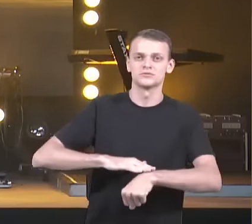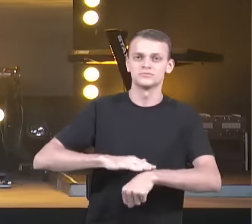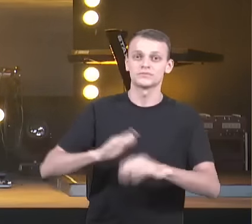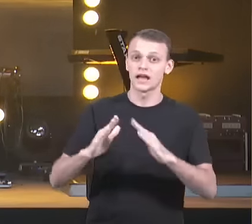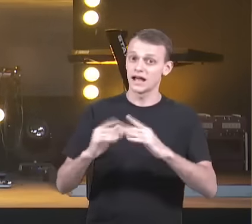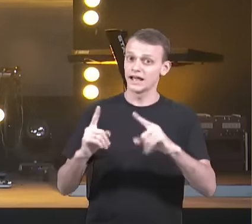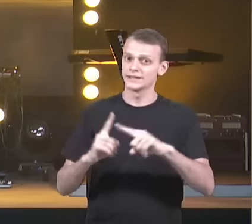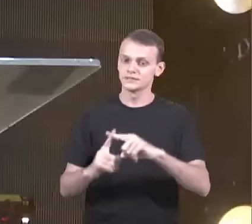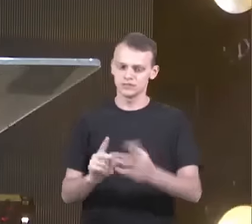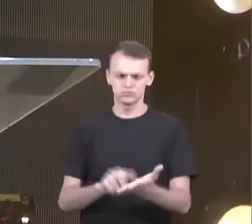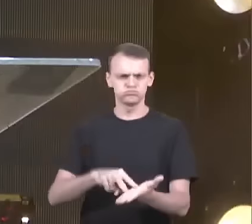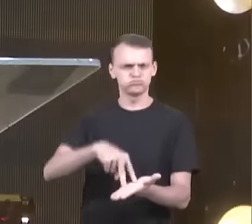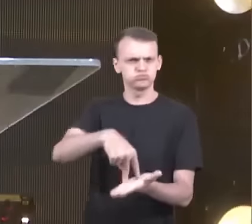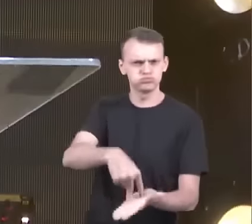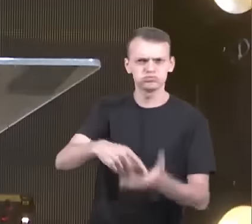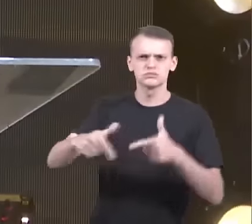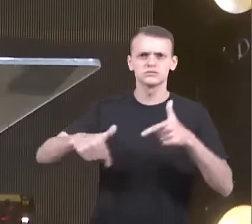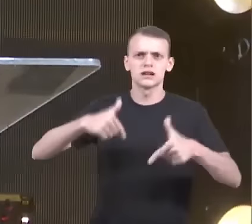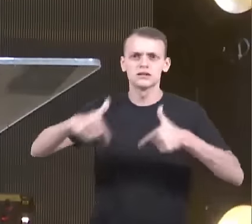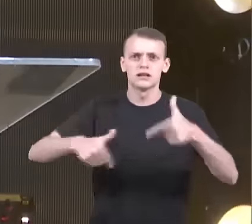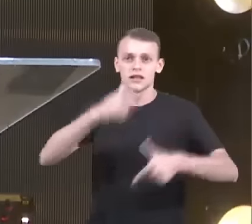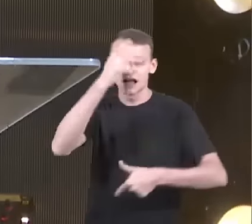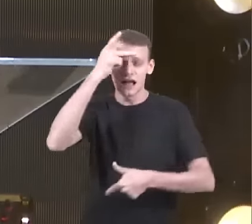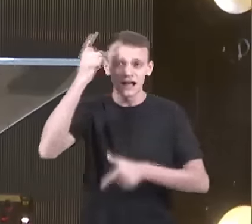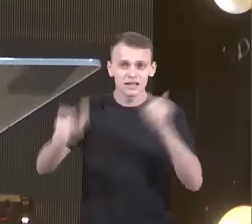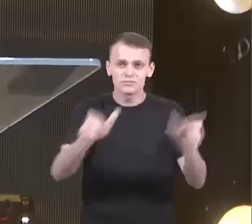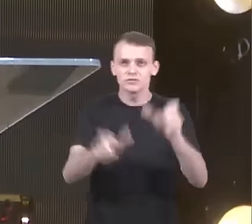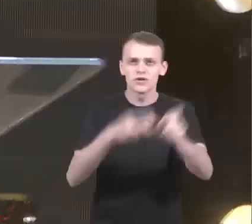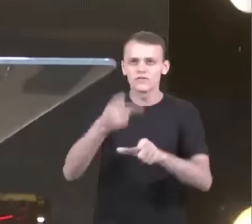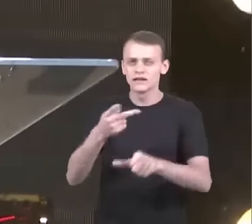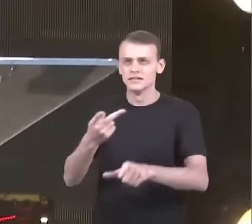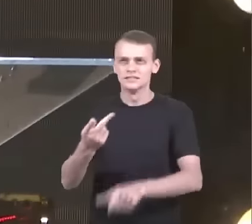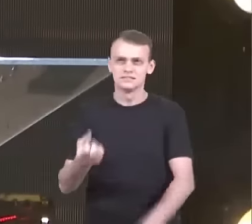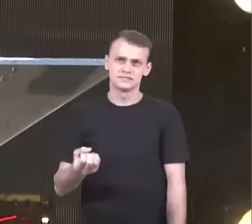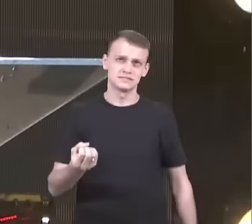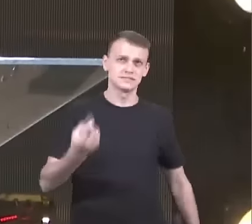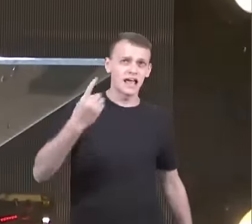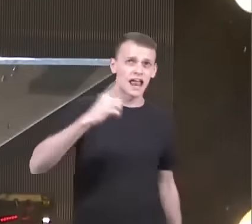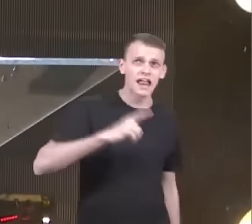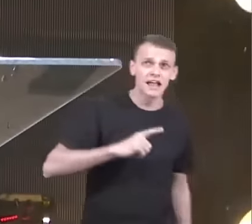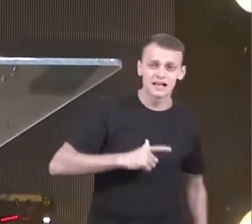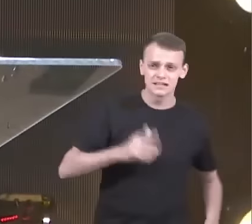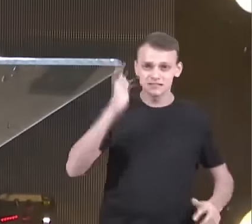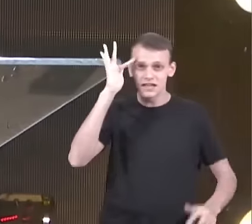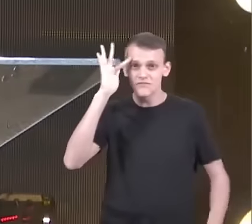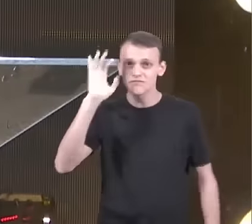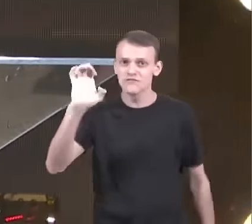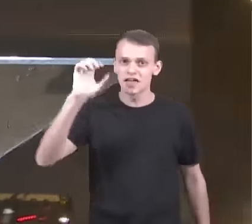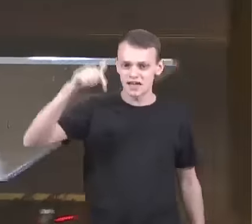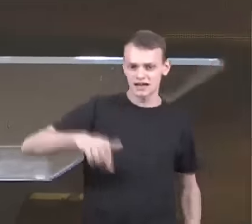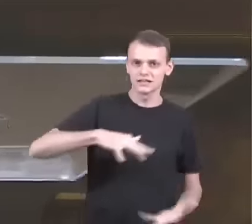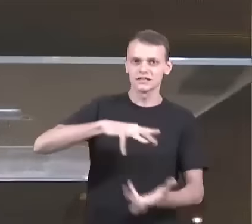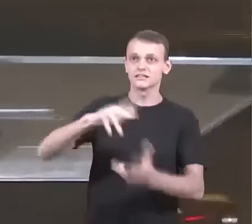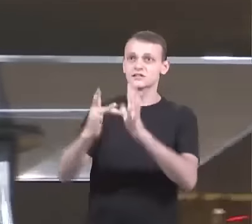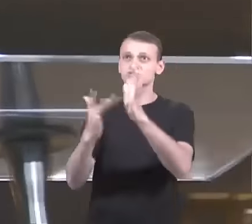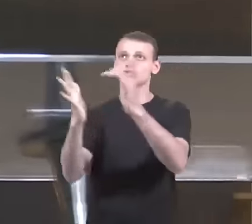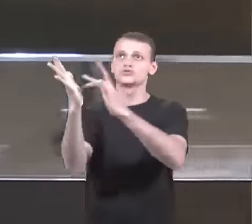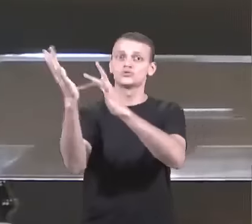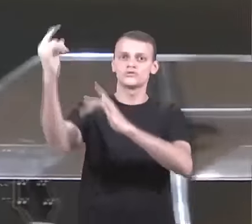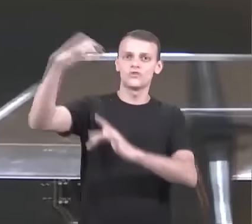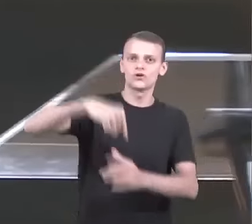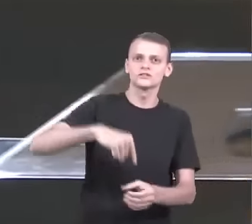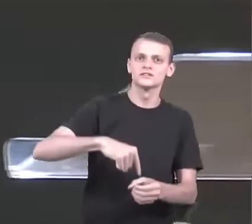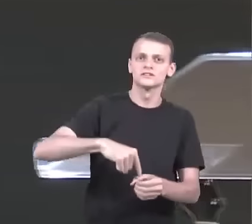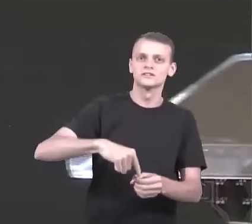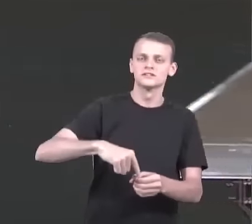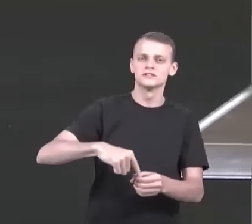e agiu. As pessoas dizem: será que haverá fé na terra quando o Filho do Homem voltar? Foi uma